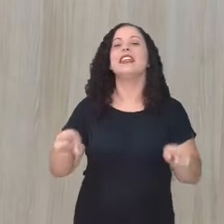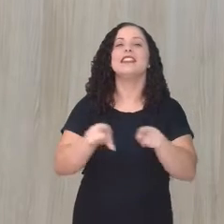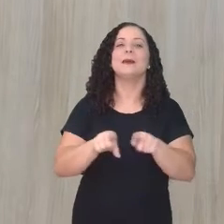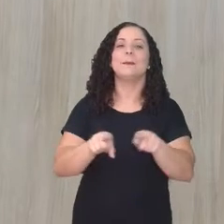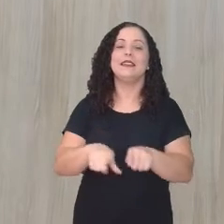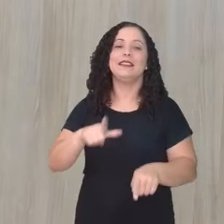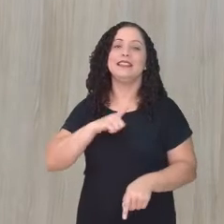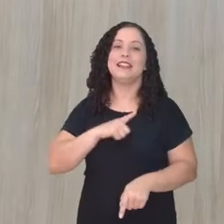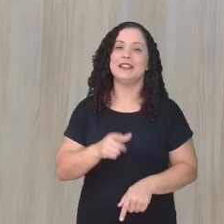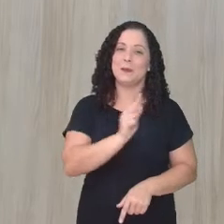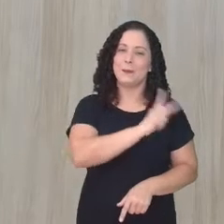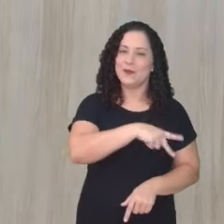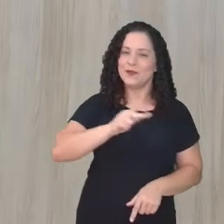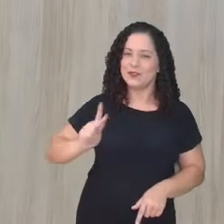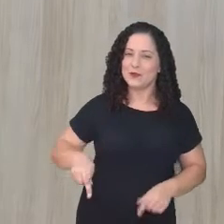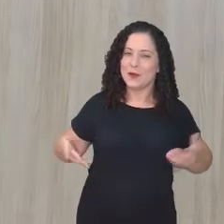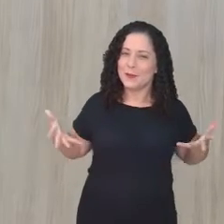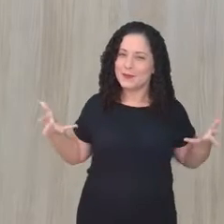a maravilhinda